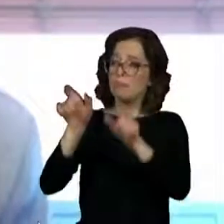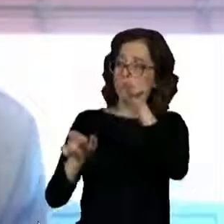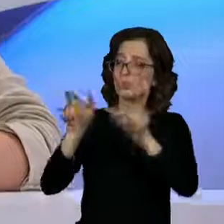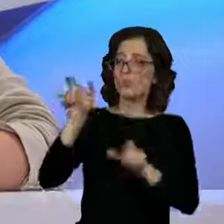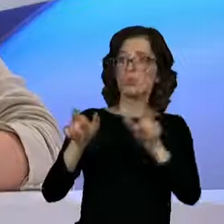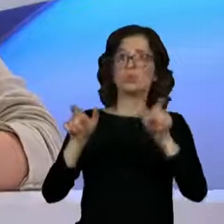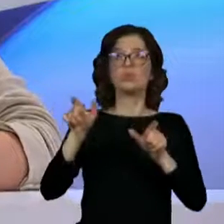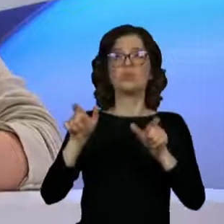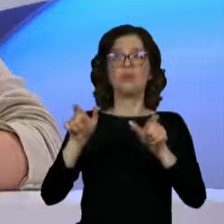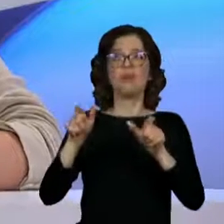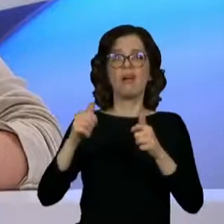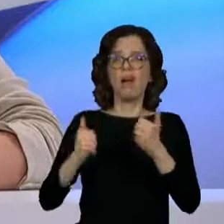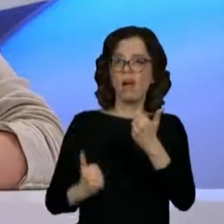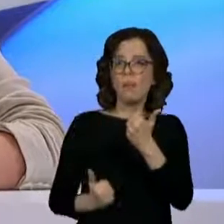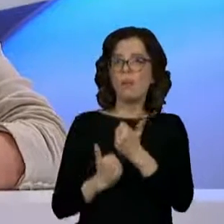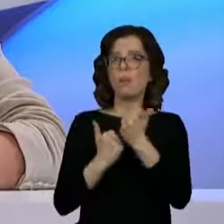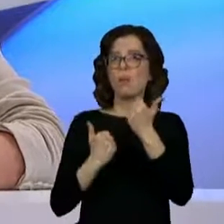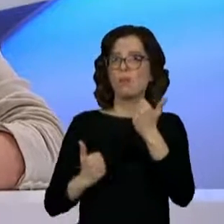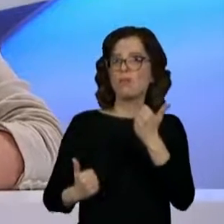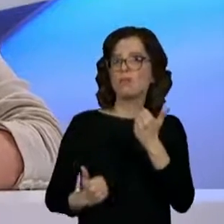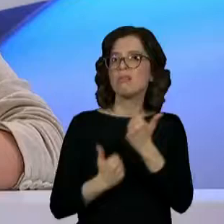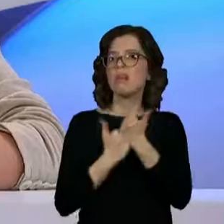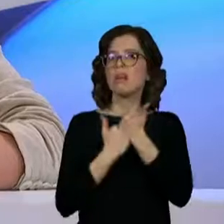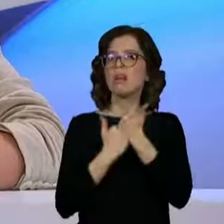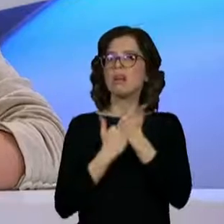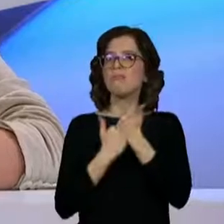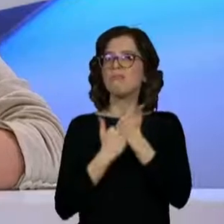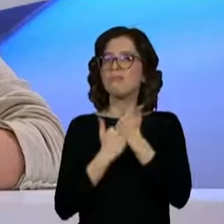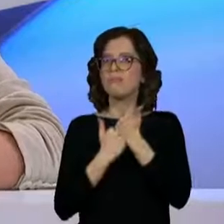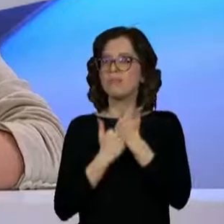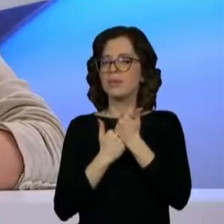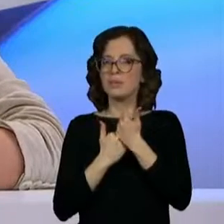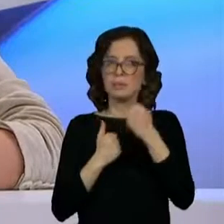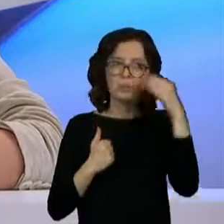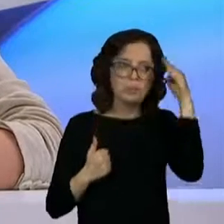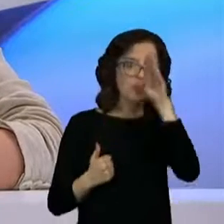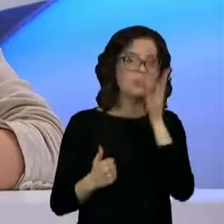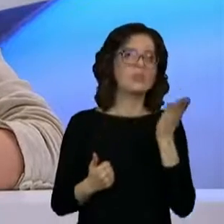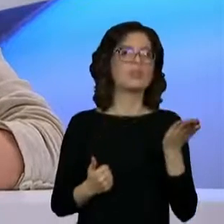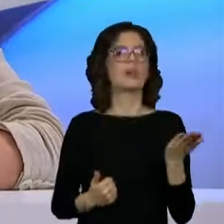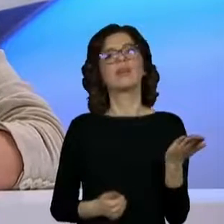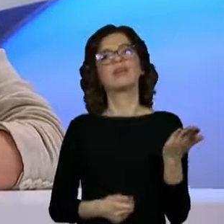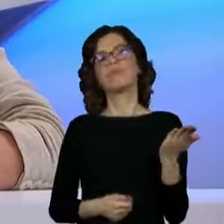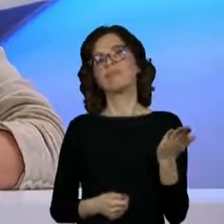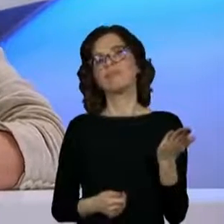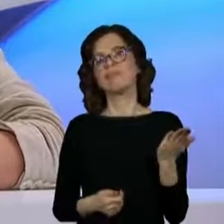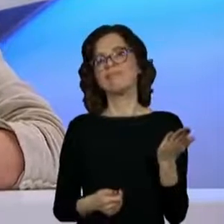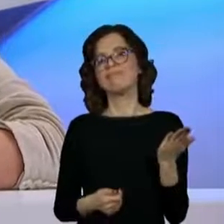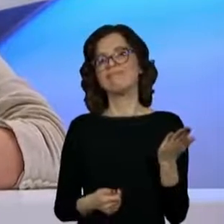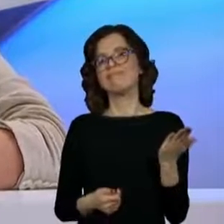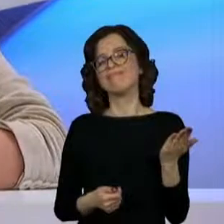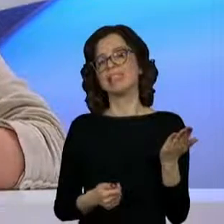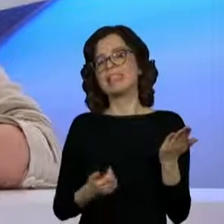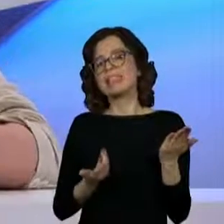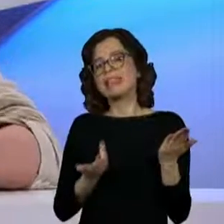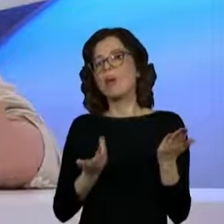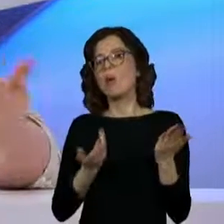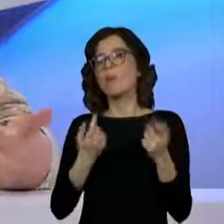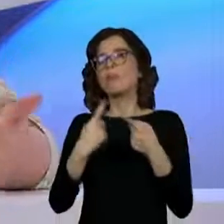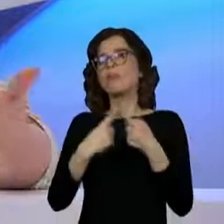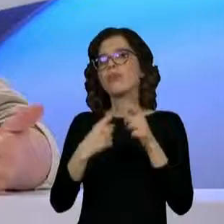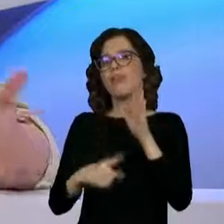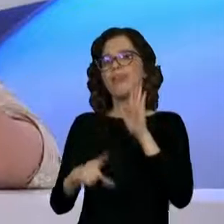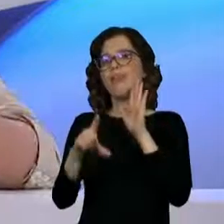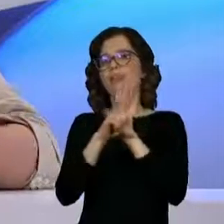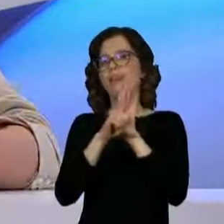ex-apoiadores do atual presidente, aplicando a sua metodologia, eu diria, pouco ortodoxa, para